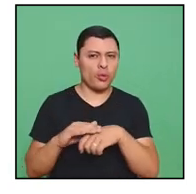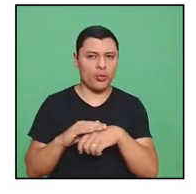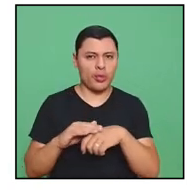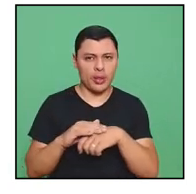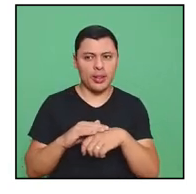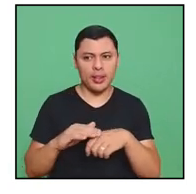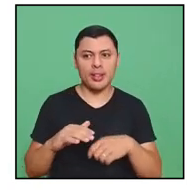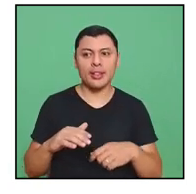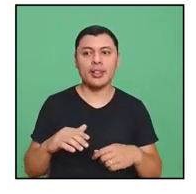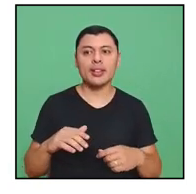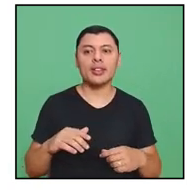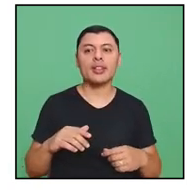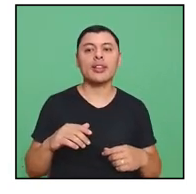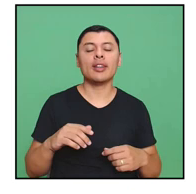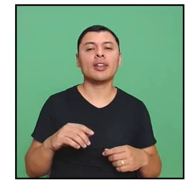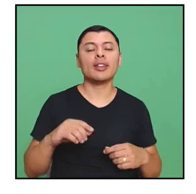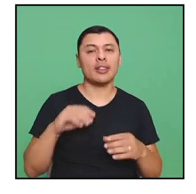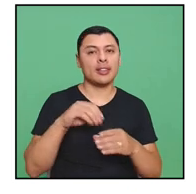que vieram do Homeostasis,